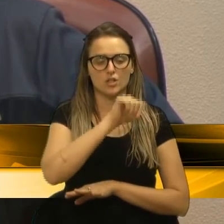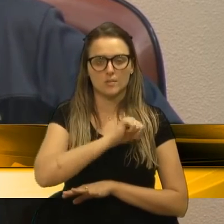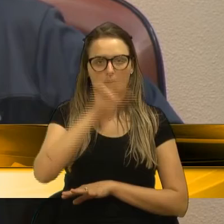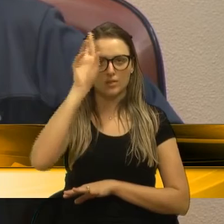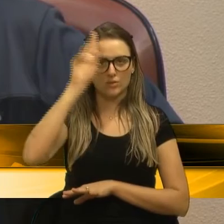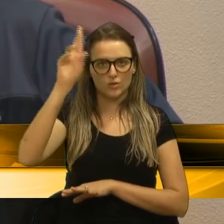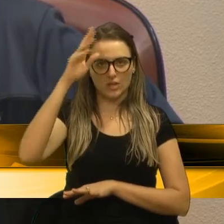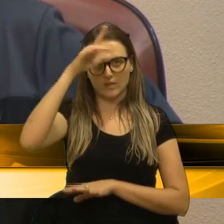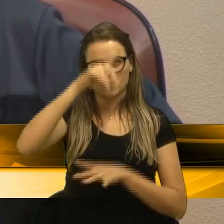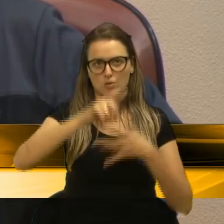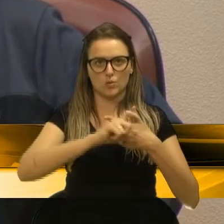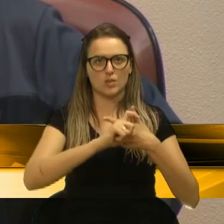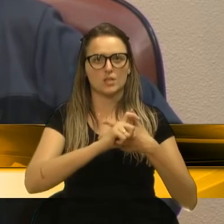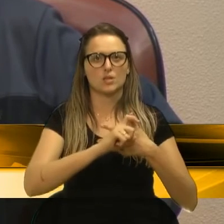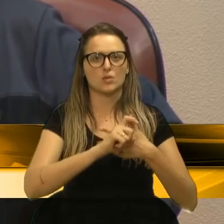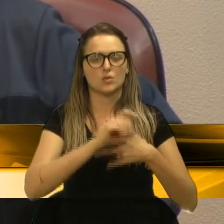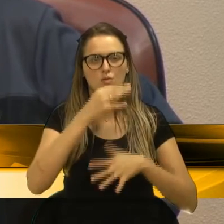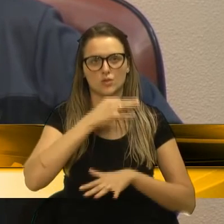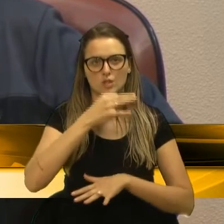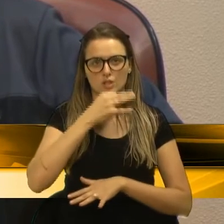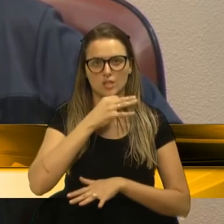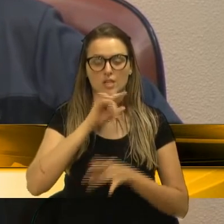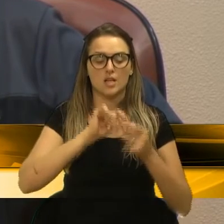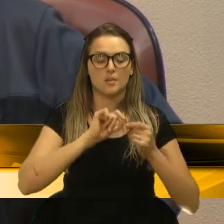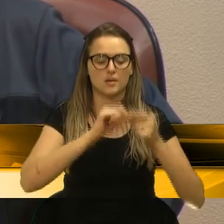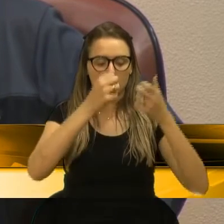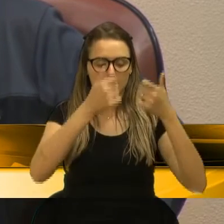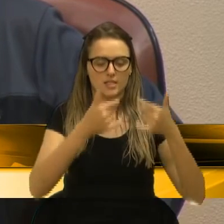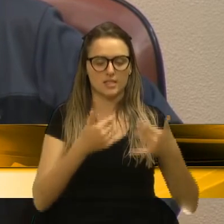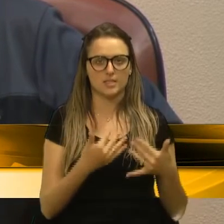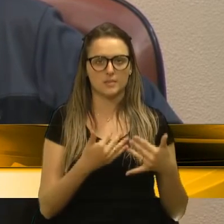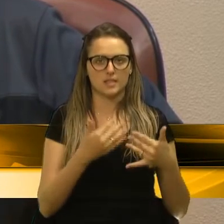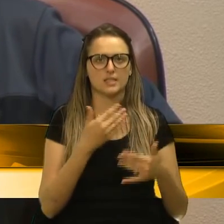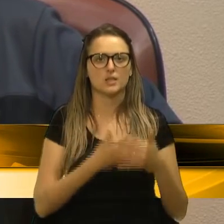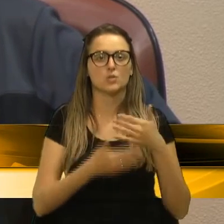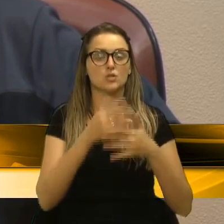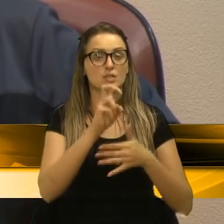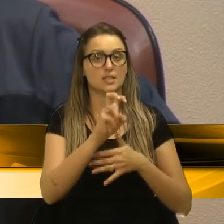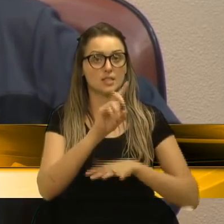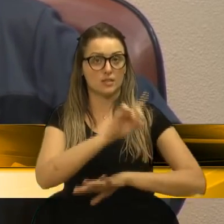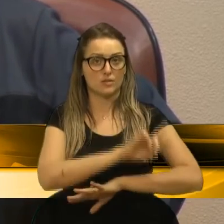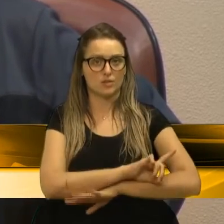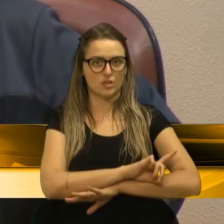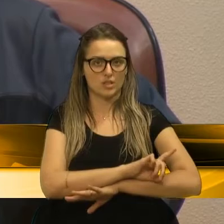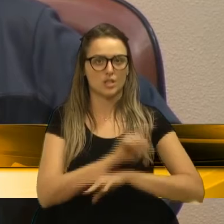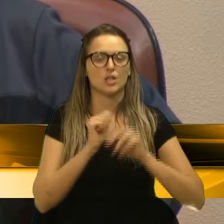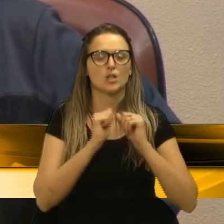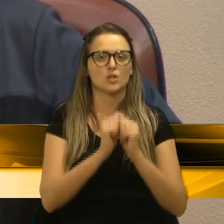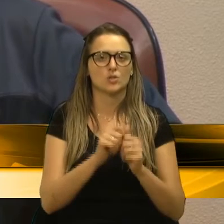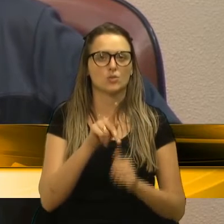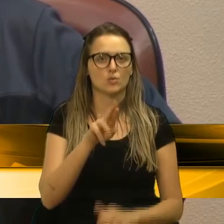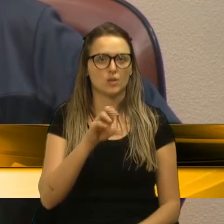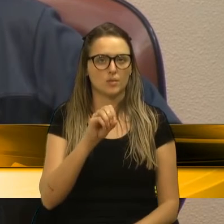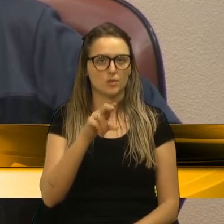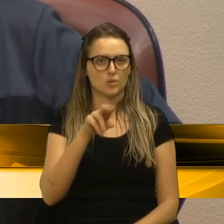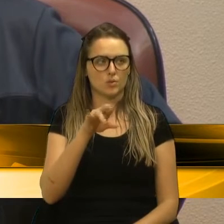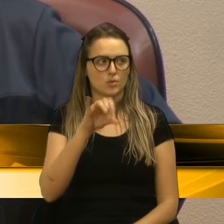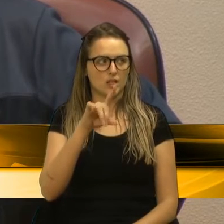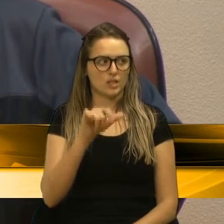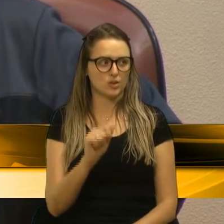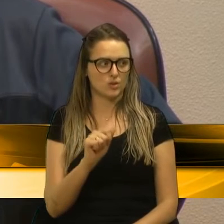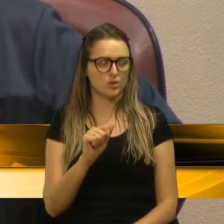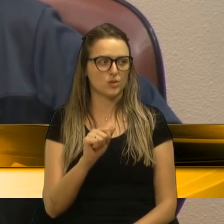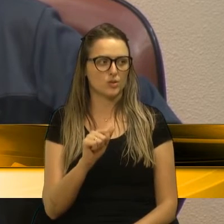pelo Executivo Municipal de Caxias do Sul para que prestasse seus esclarecimentos no prazo de 5 dias. Através da Procuradora-Geral do Município, doutora Cássia